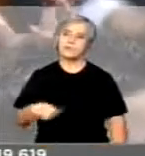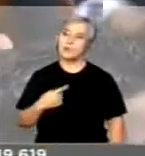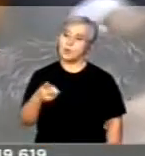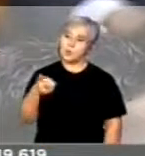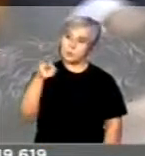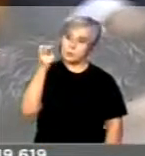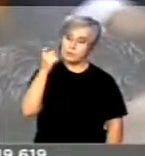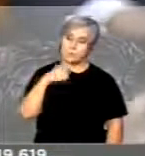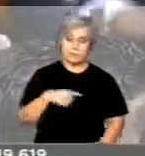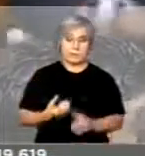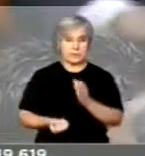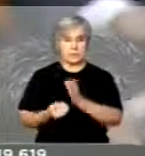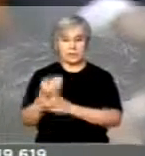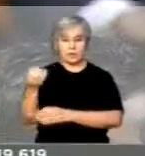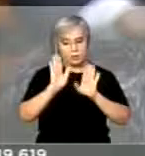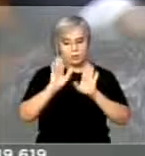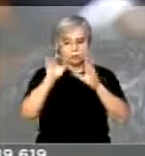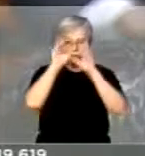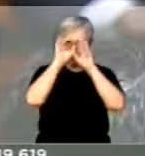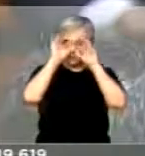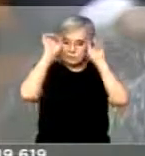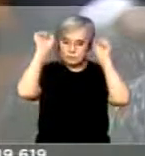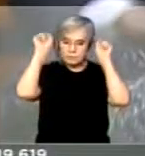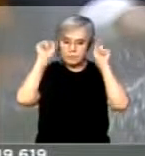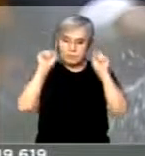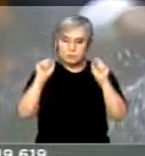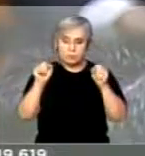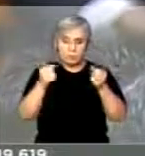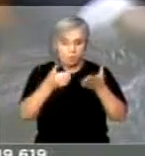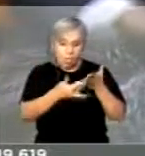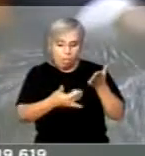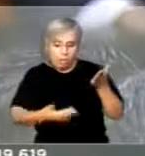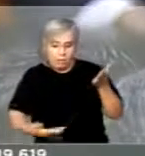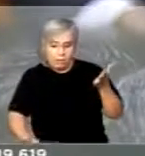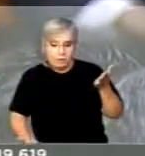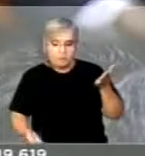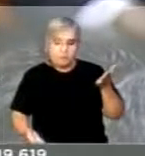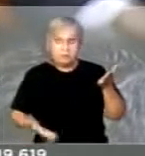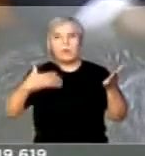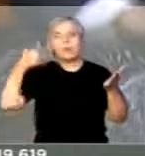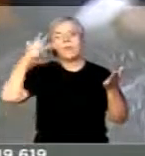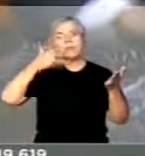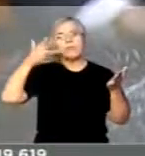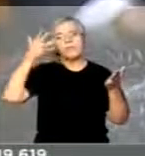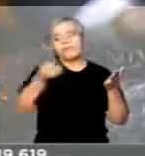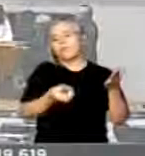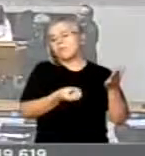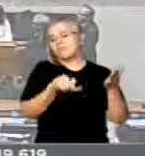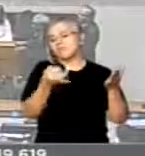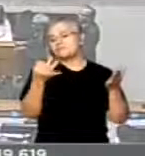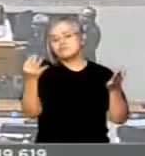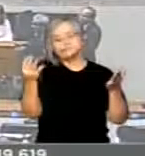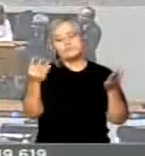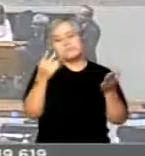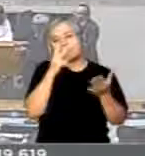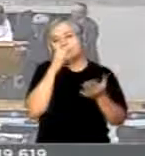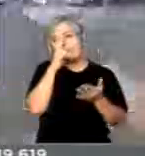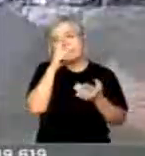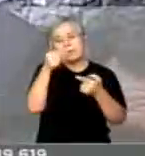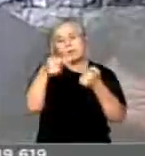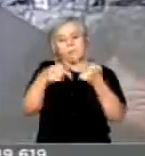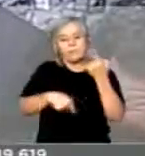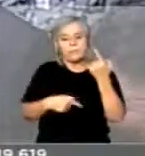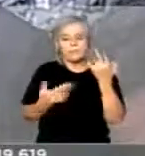cria uma nova figura do impeachment a quem foi derrotado. O impeachment é para quem ganhou a eleição. Isso está na